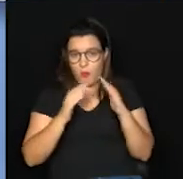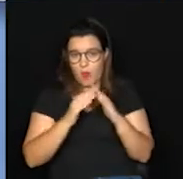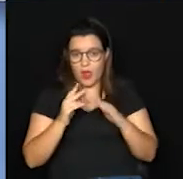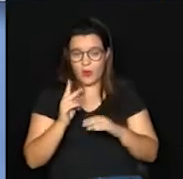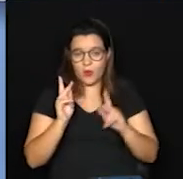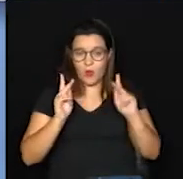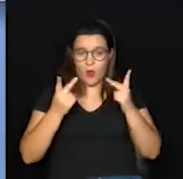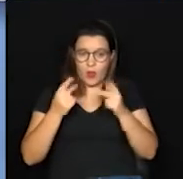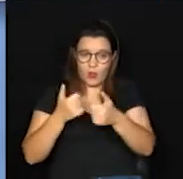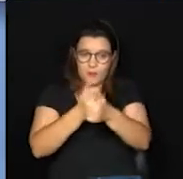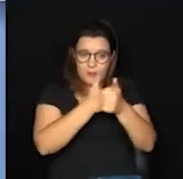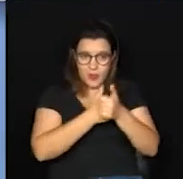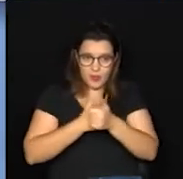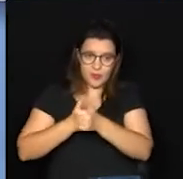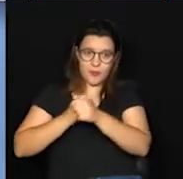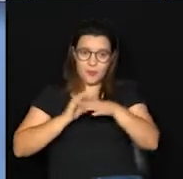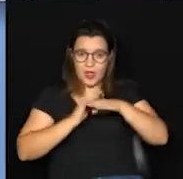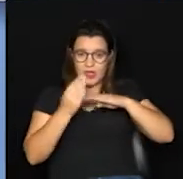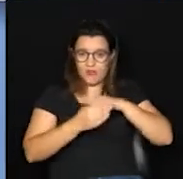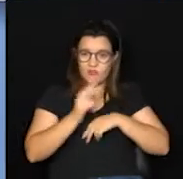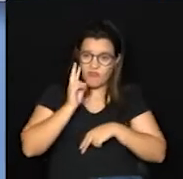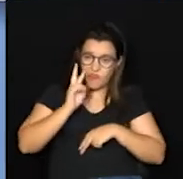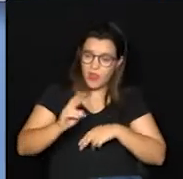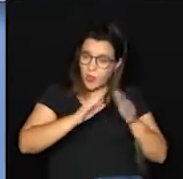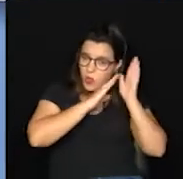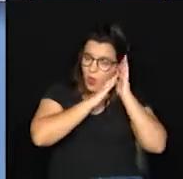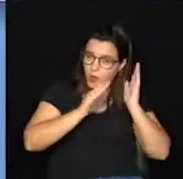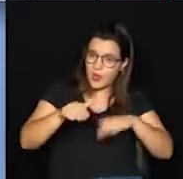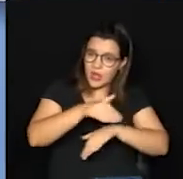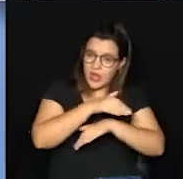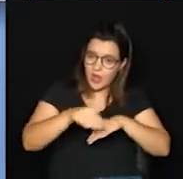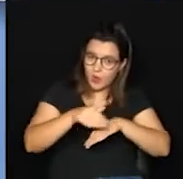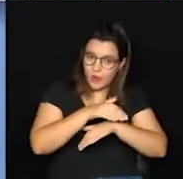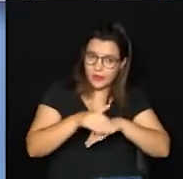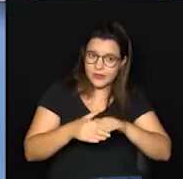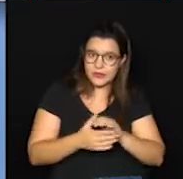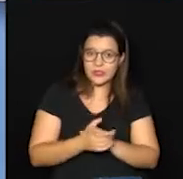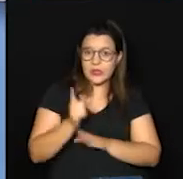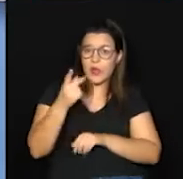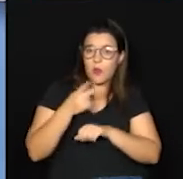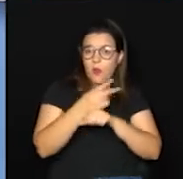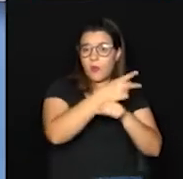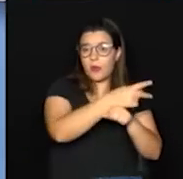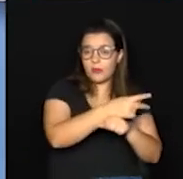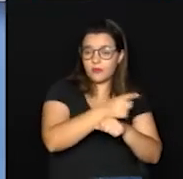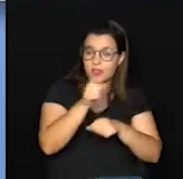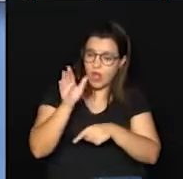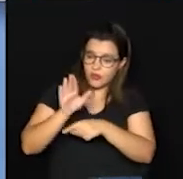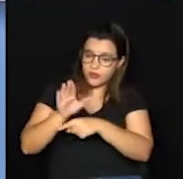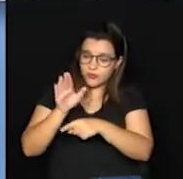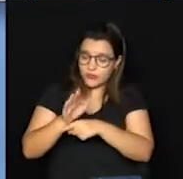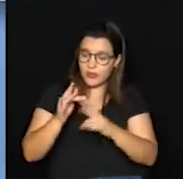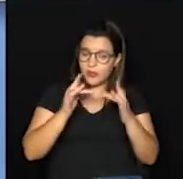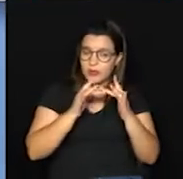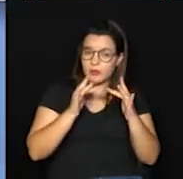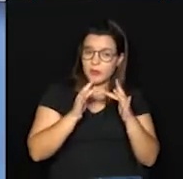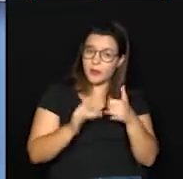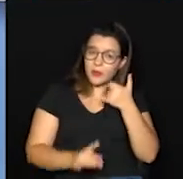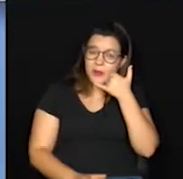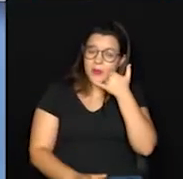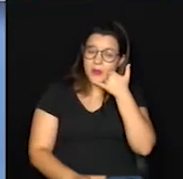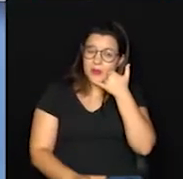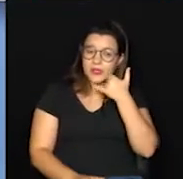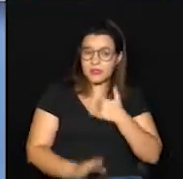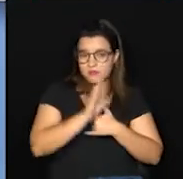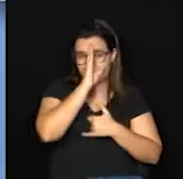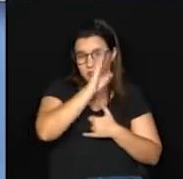Hortolândia e vê alguém em situação de rua que precisa ser abrigado, que às vezes não procurou o serviço, você pode entrar em contato direto